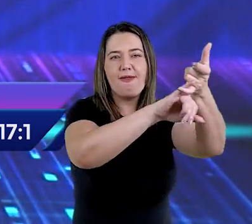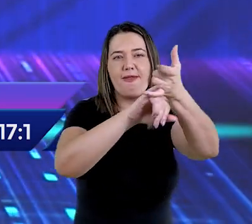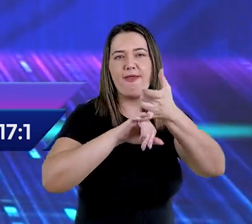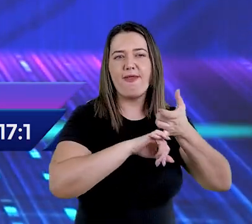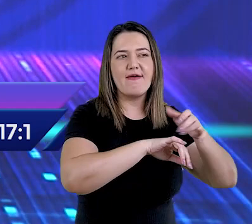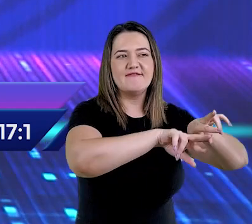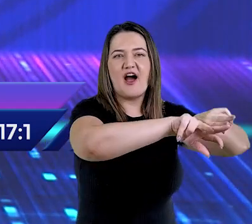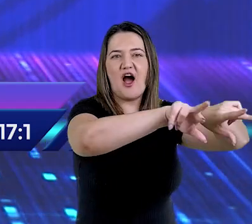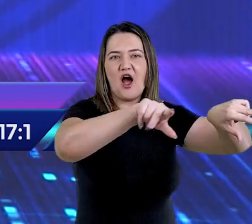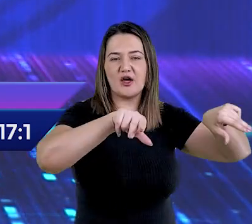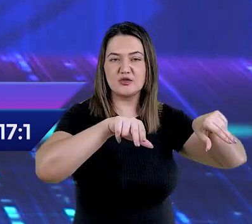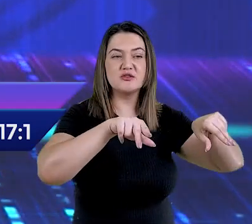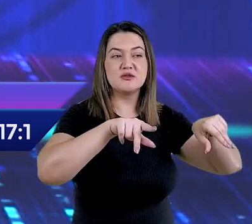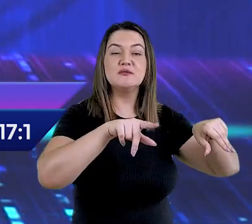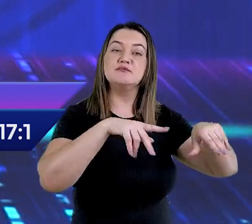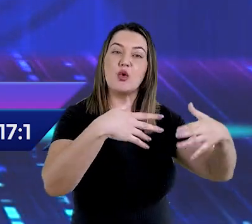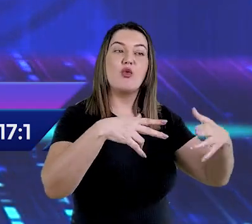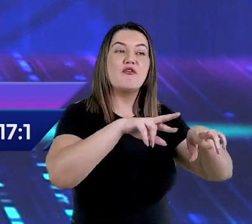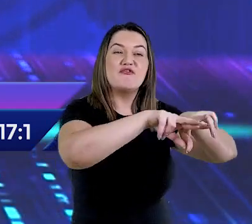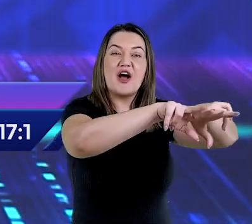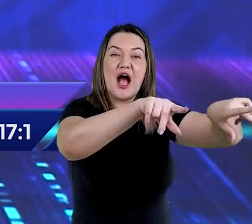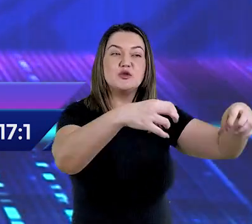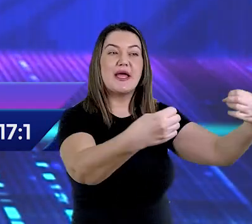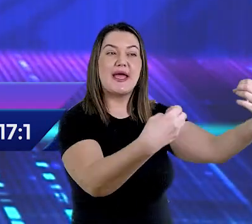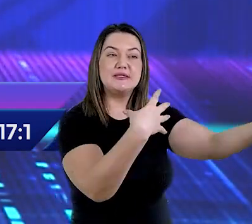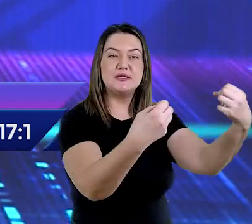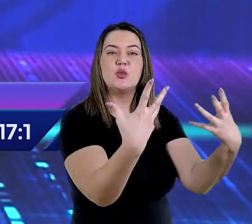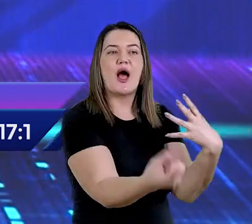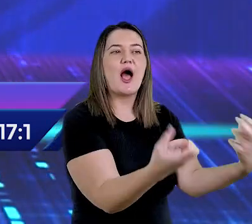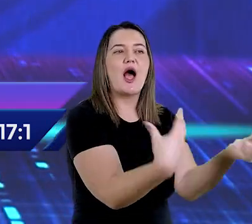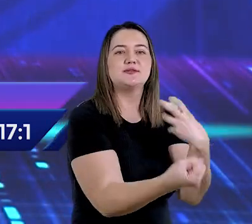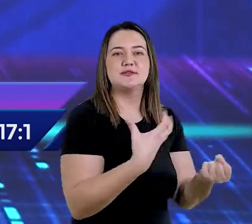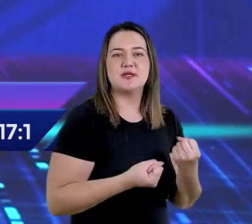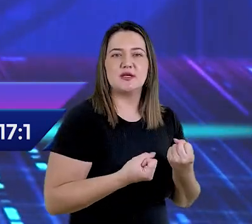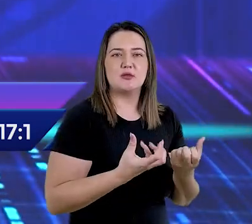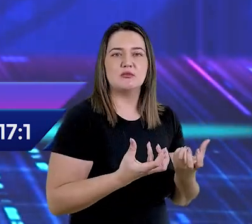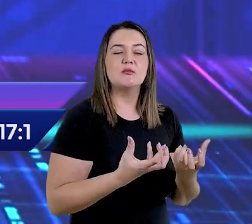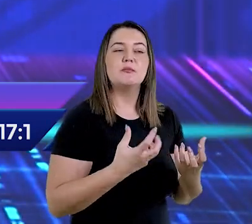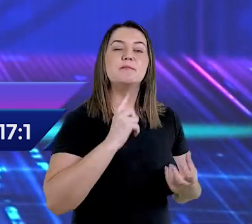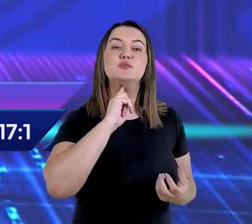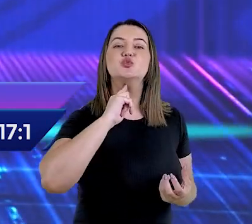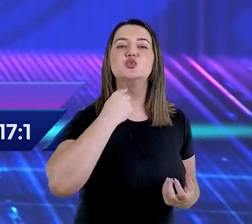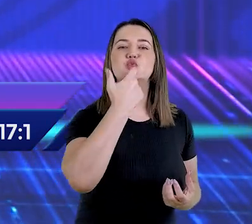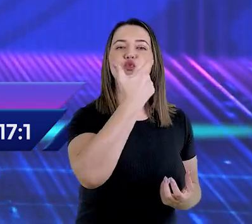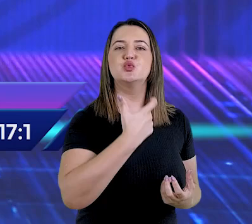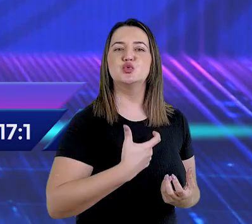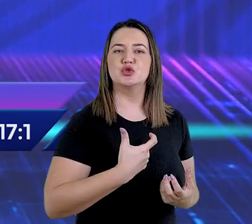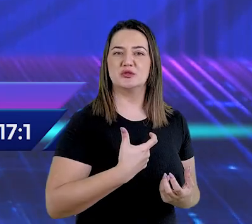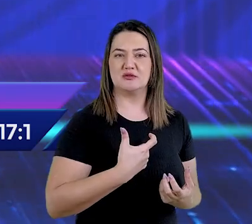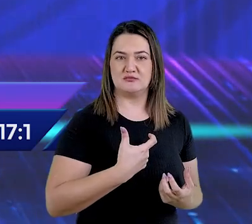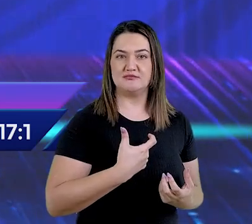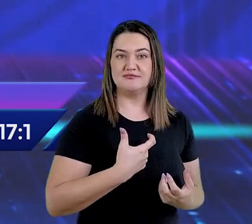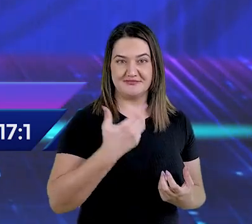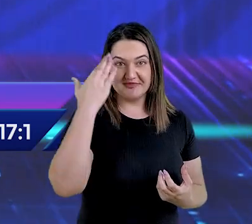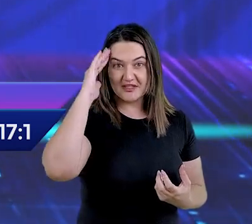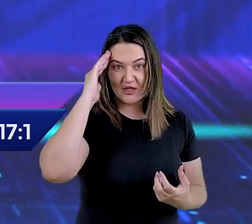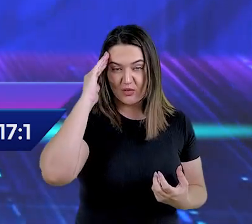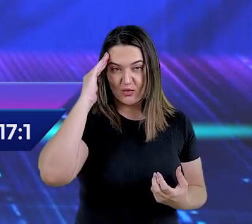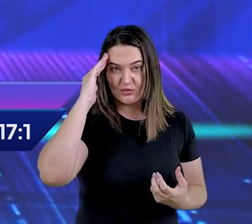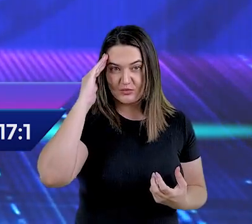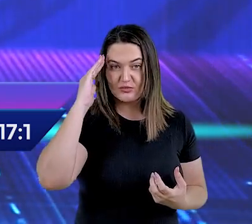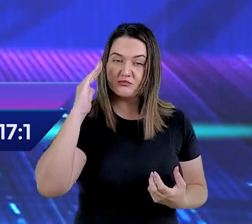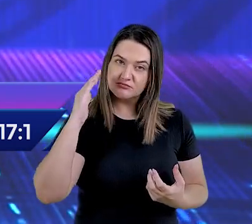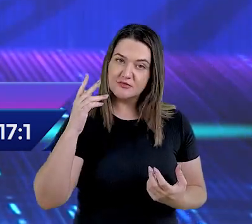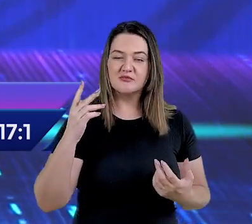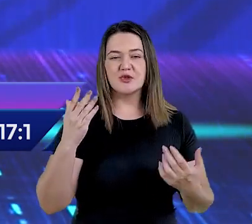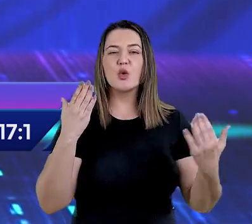está abandonando a verdade de Deus, a igreja que se apostatou das verdades que Jesus deixou claramente